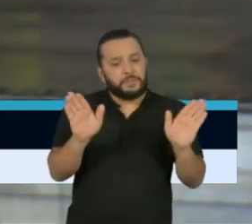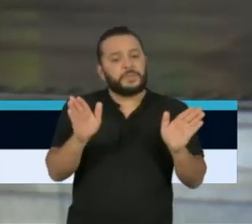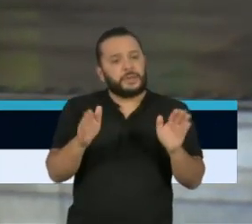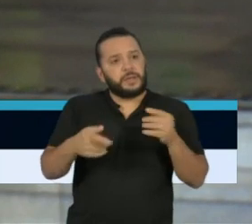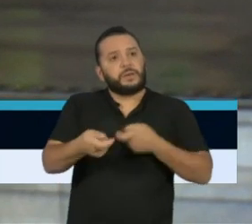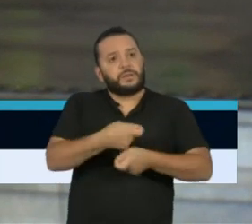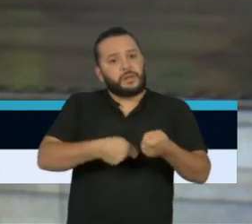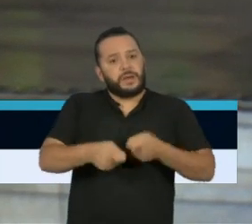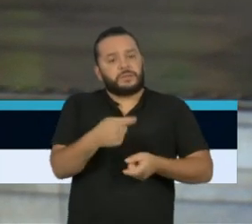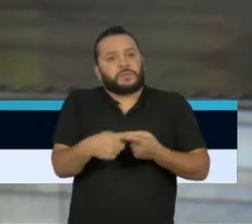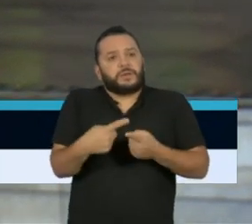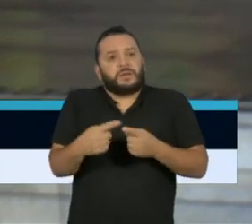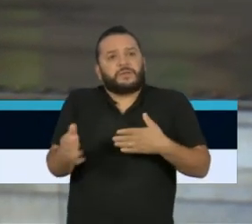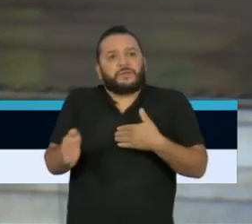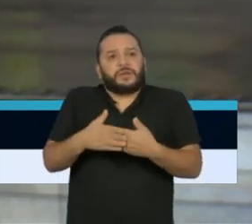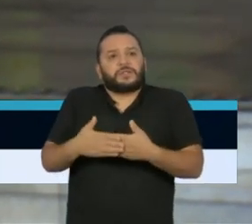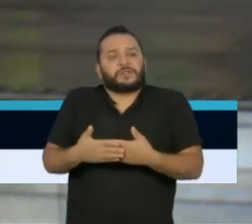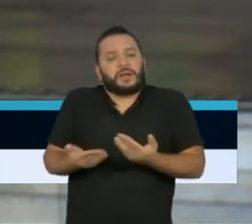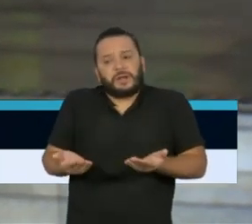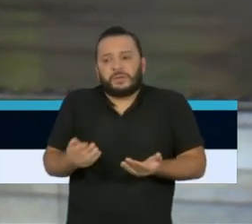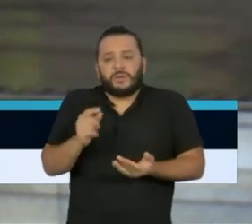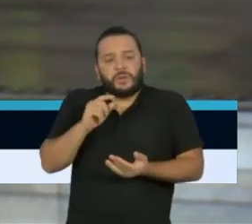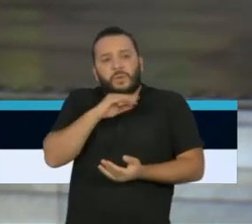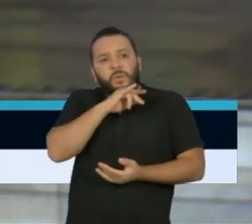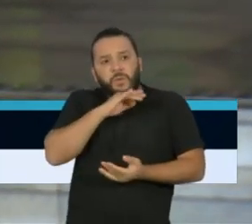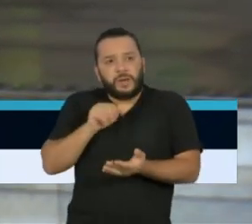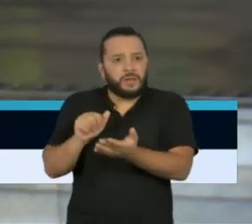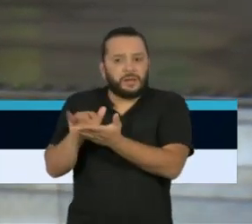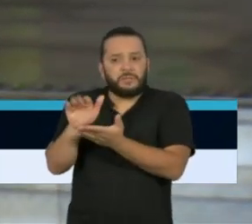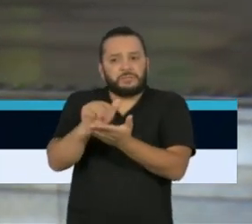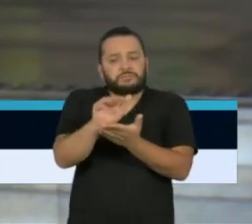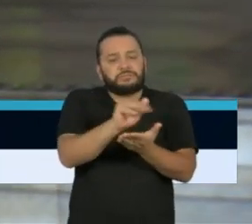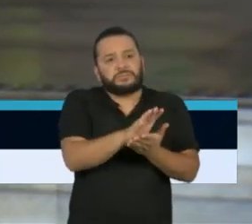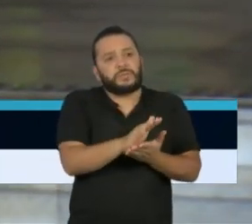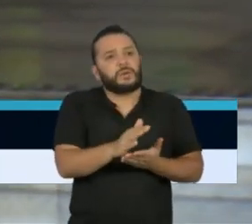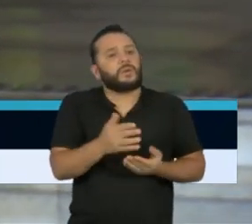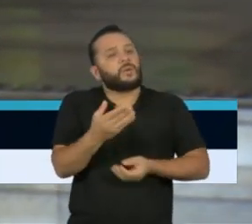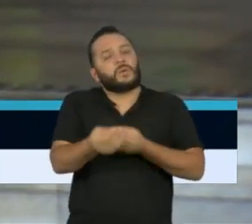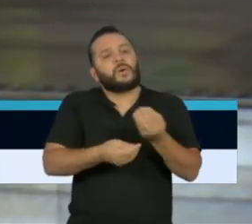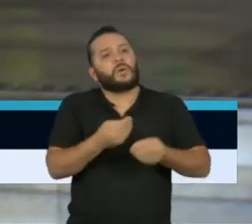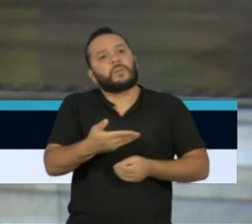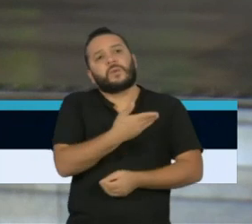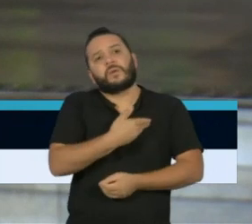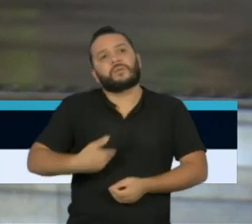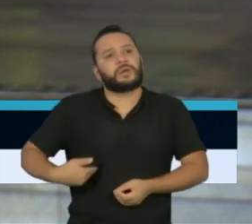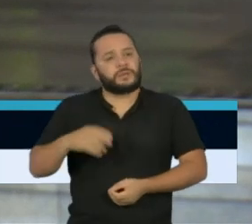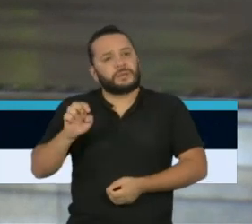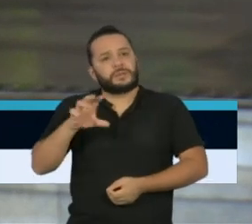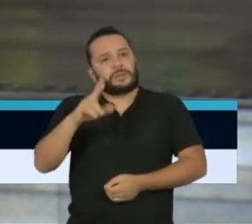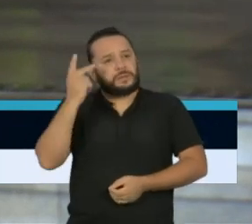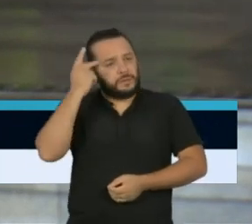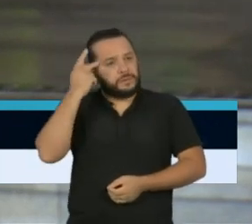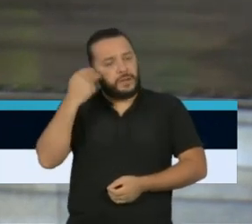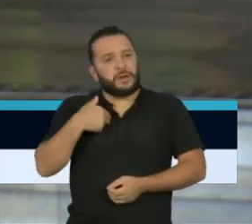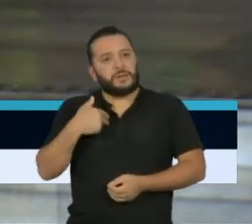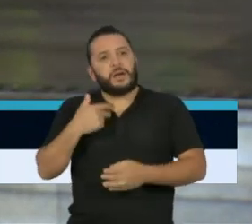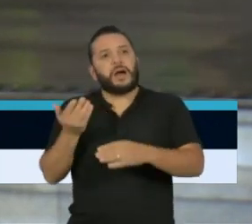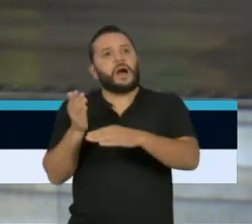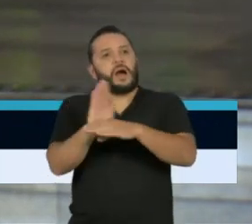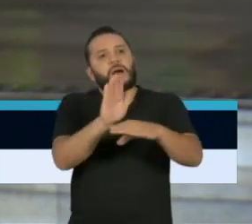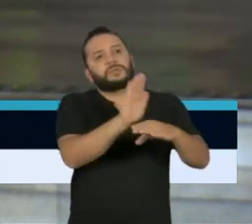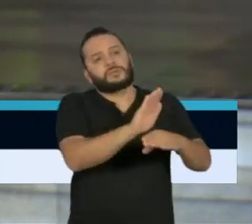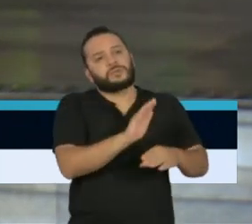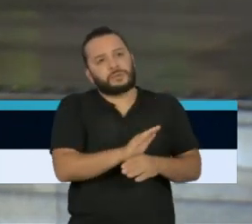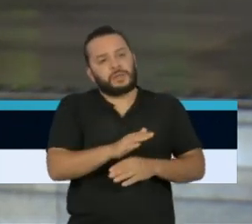dos negócios e demissões, entre outros motivos. Quais as ações que serão tomadas, as novas ações que serão tomadas